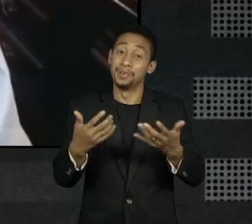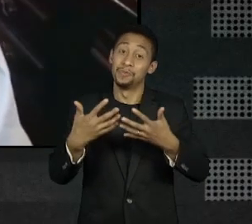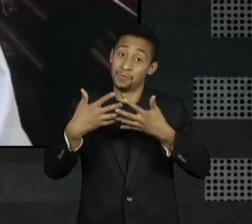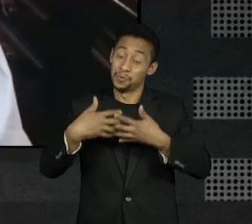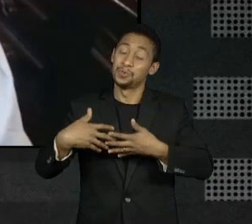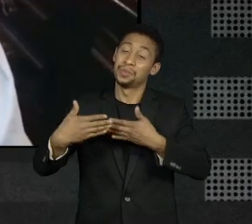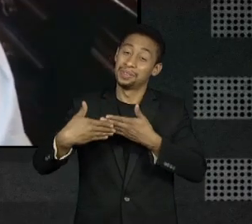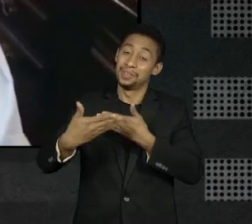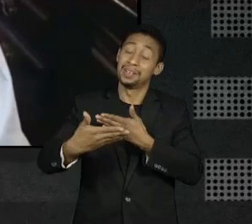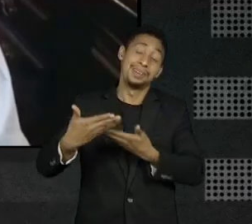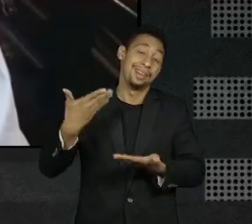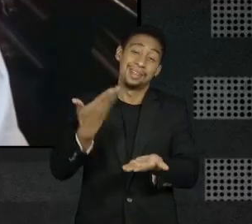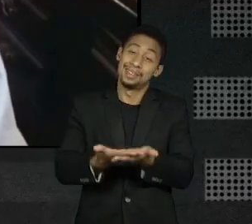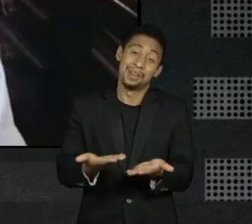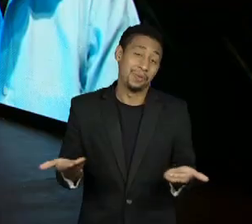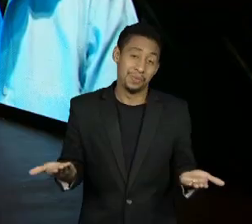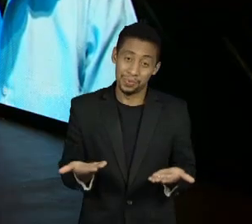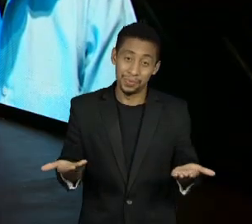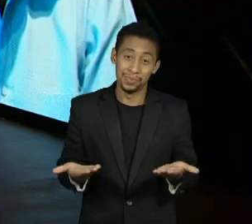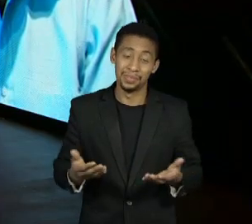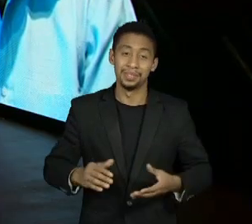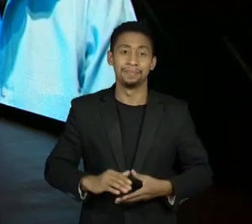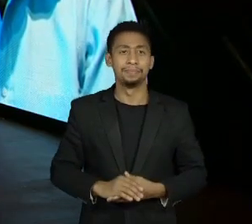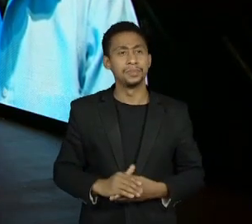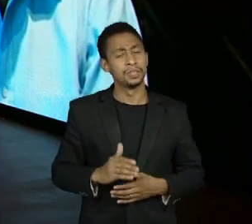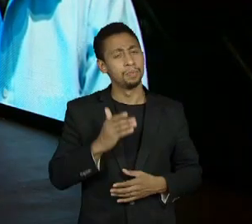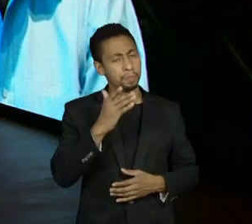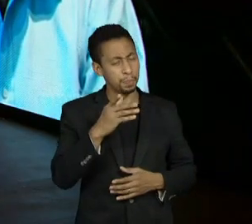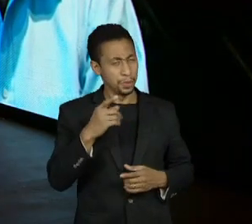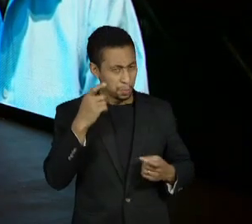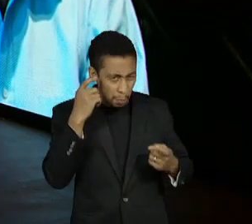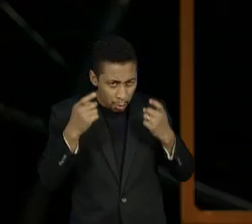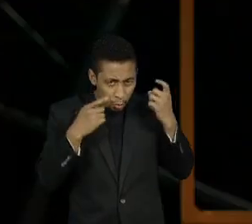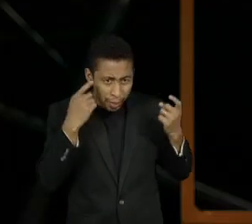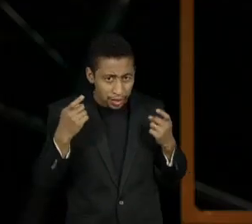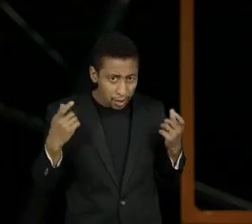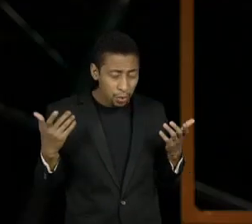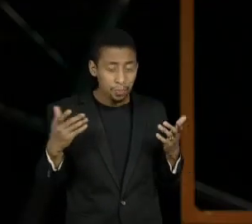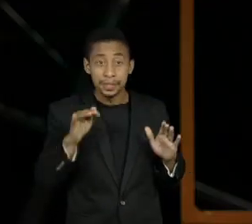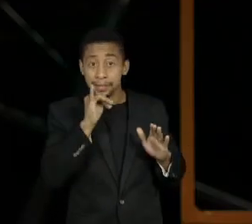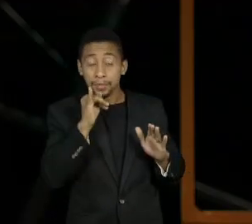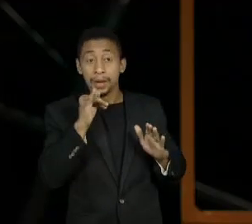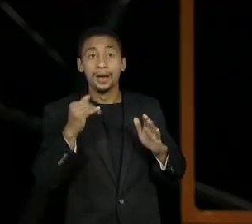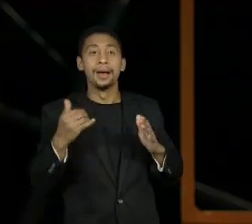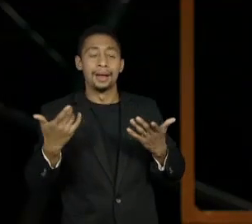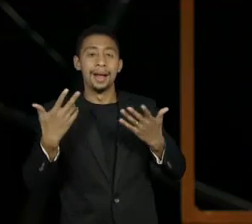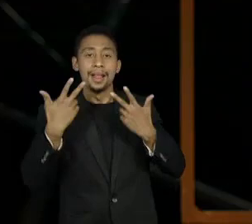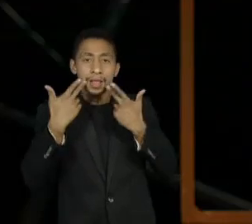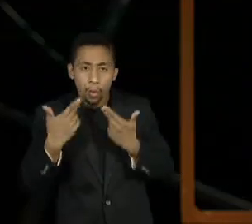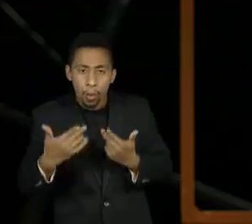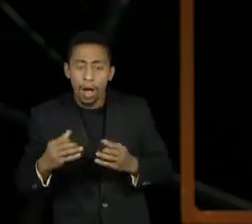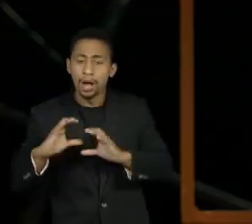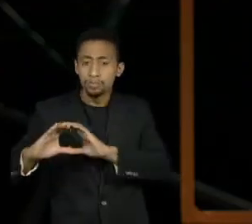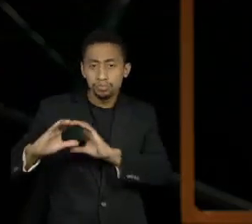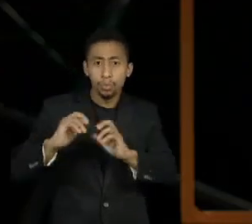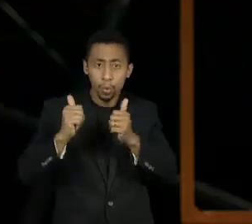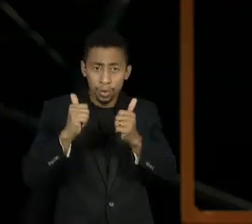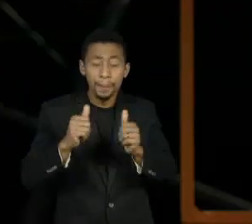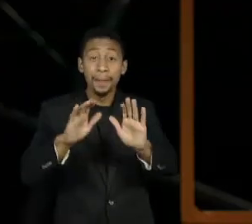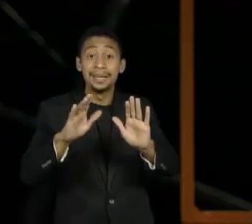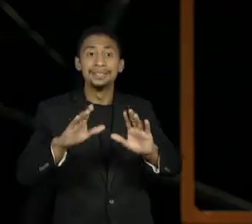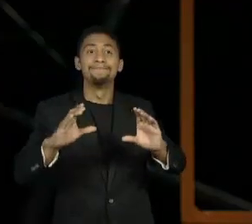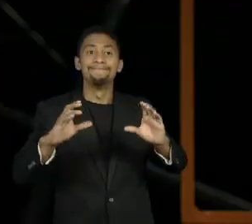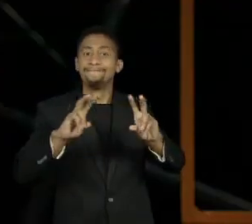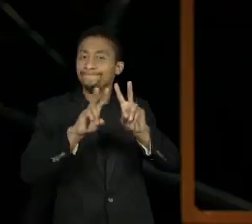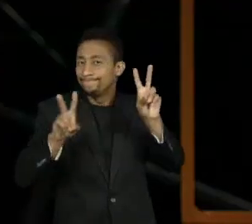funcionando até hoje. Mas você tem uma preocupação, além da questão da linguagem, com a mensagem, né? Essa coisa